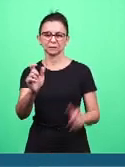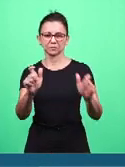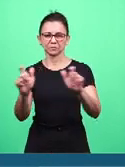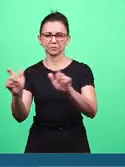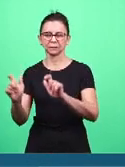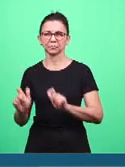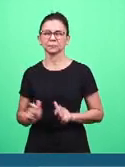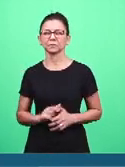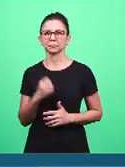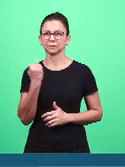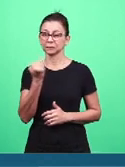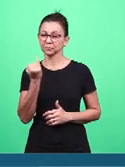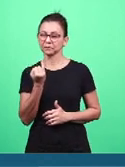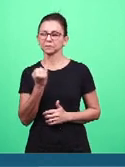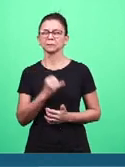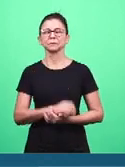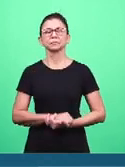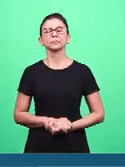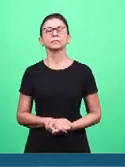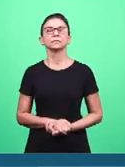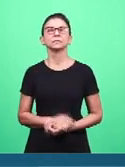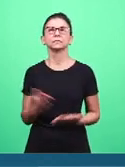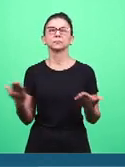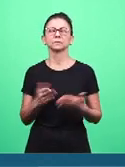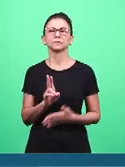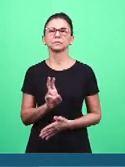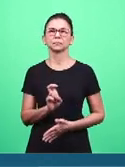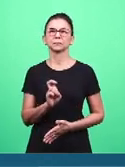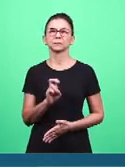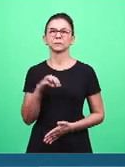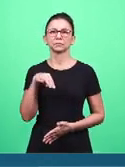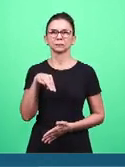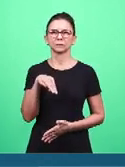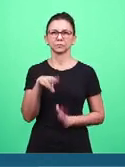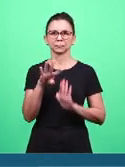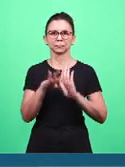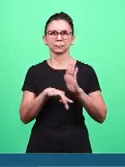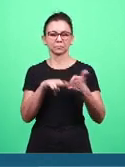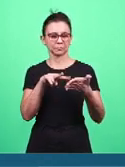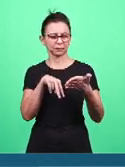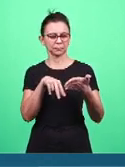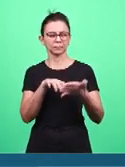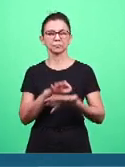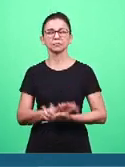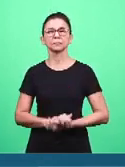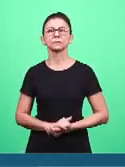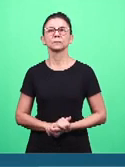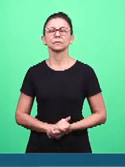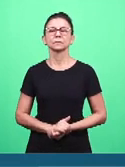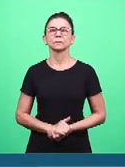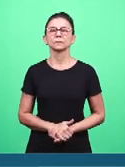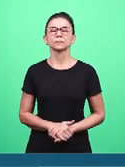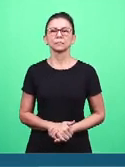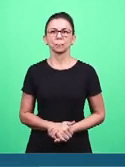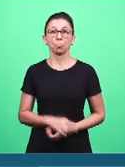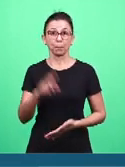responda. E aqui a pergunta: quais foram os desvios